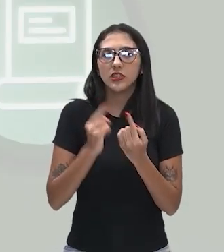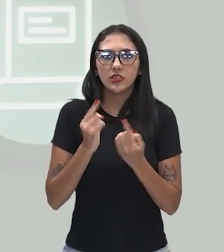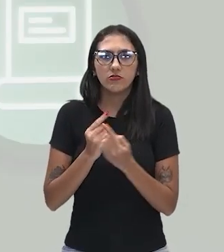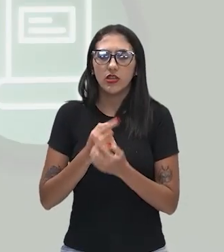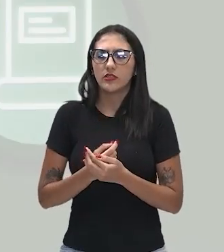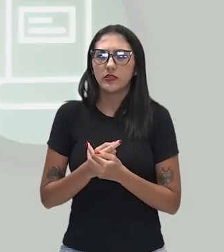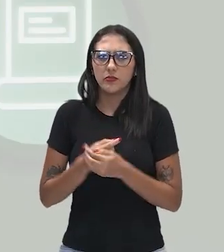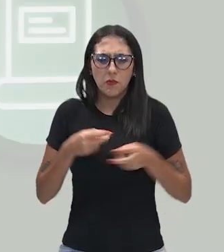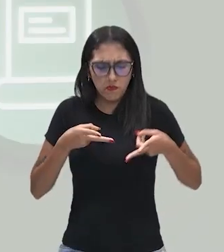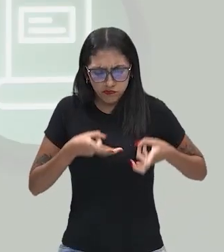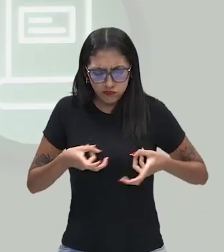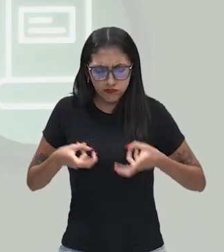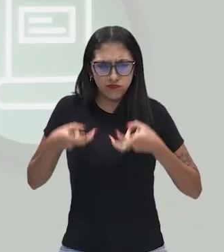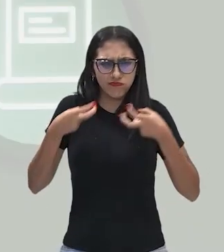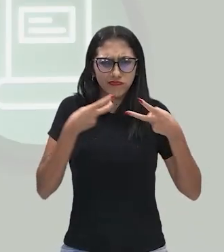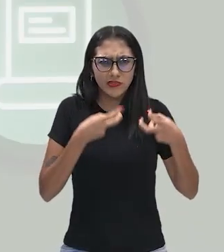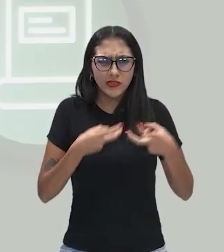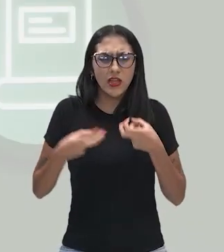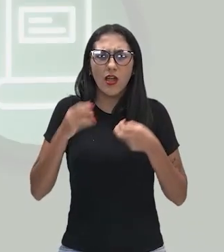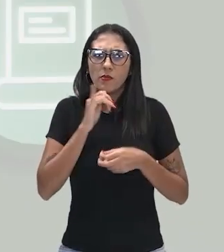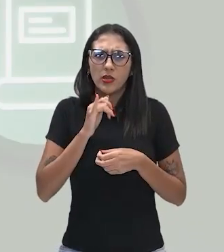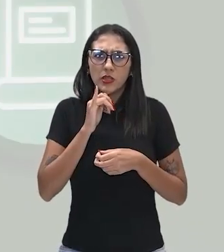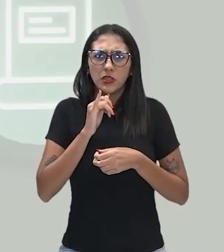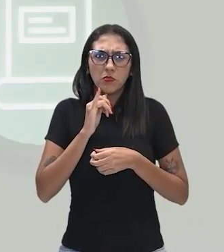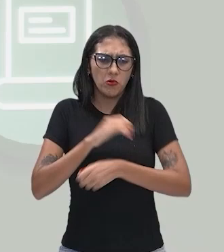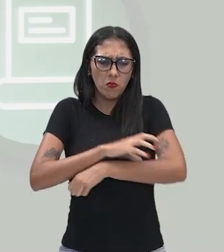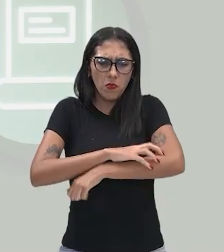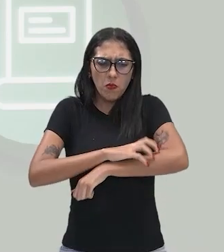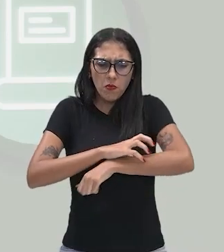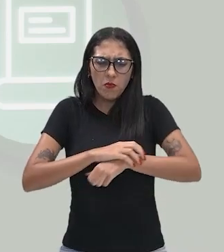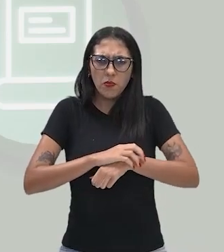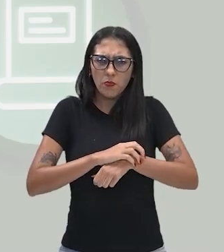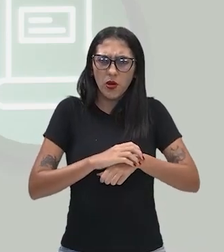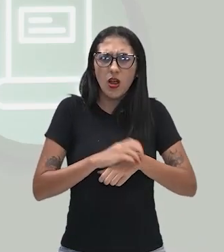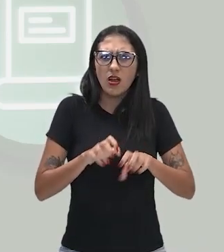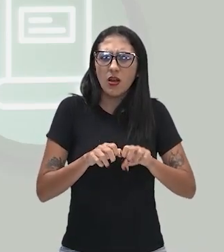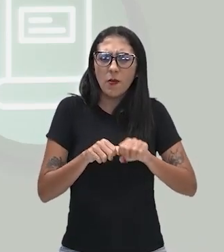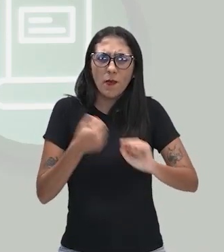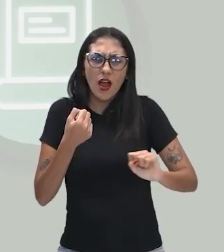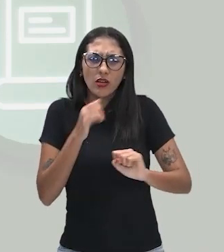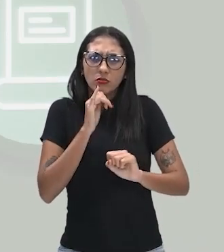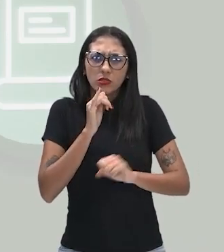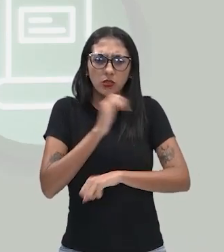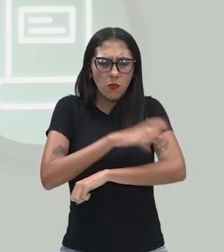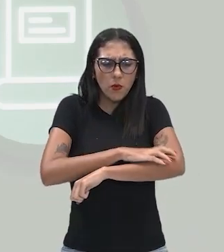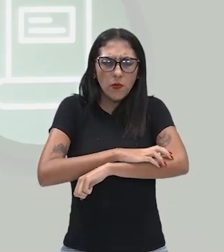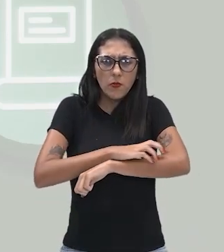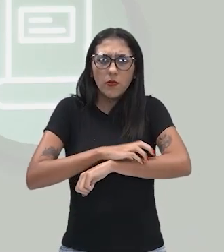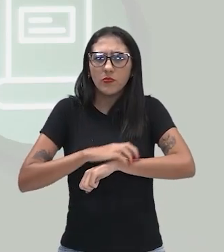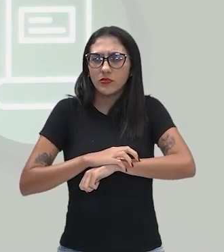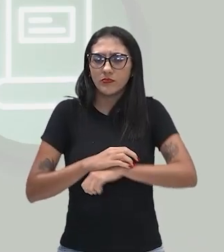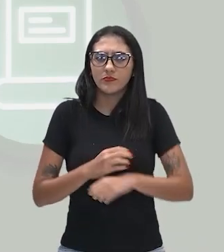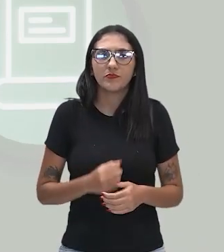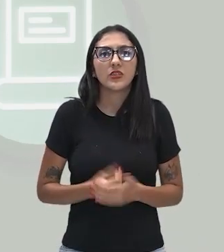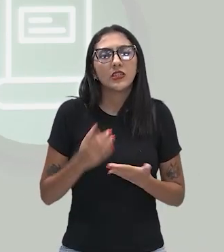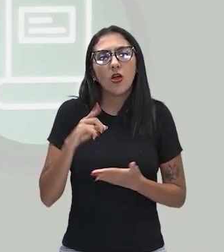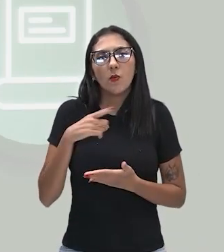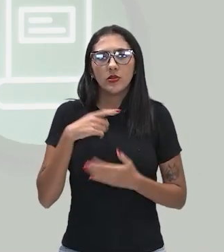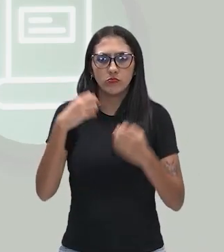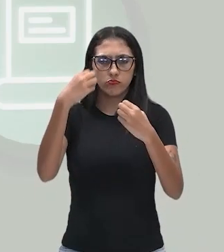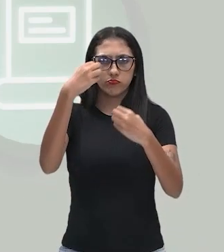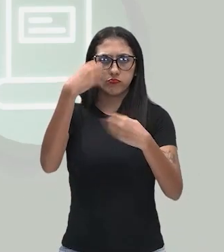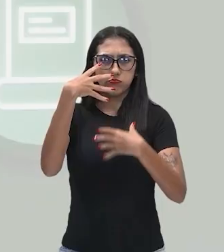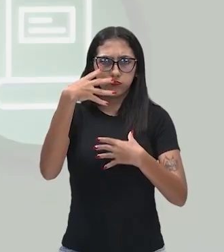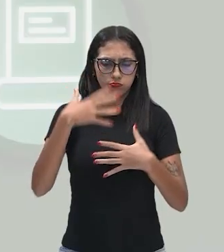doenças, na detecção de ossos quebrados. É claro, eu estou falando do raio-x. Então, o raio-x, ele